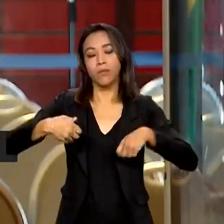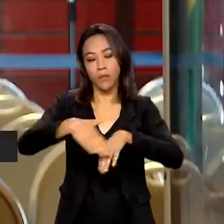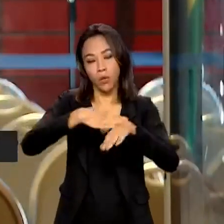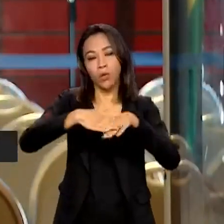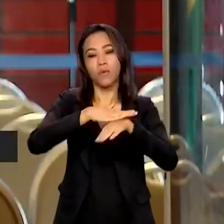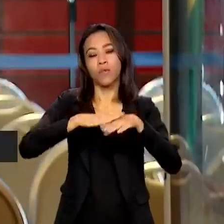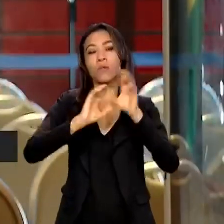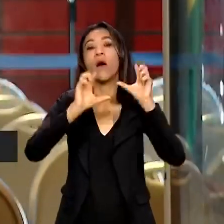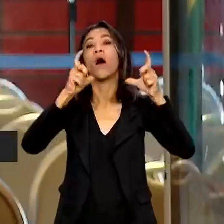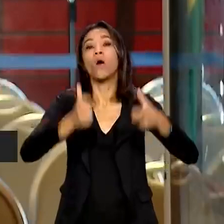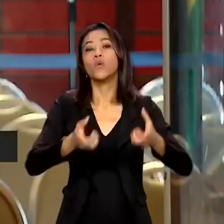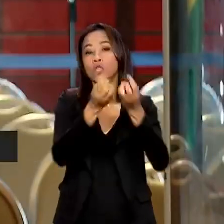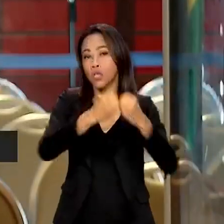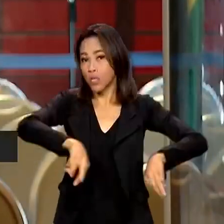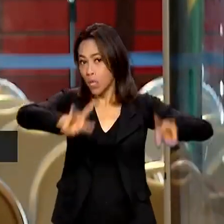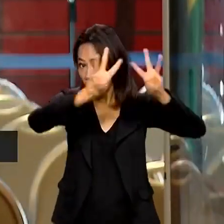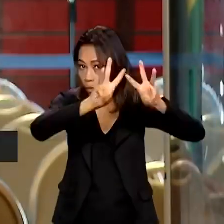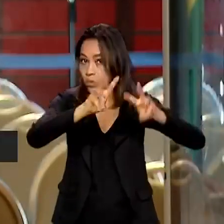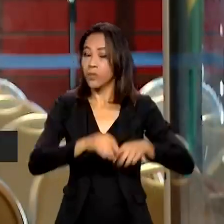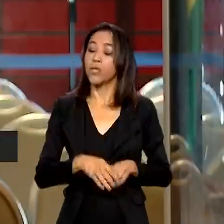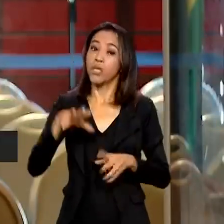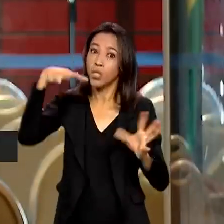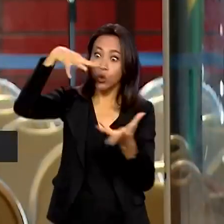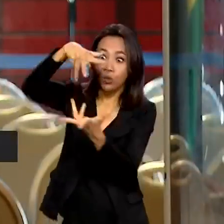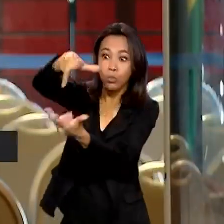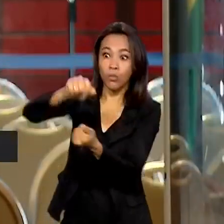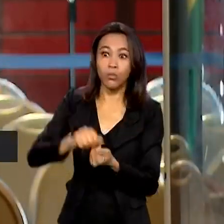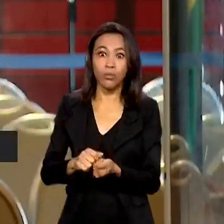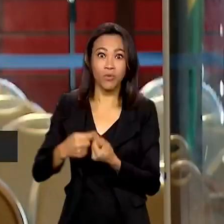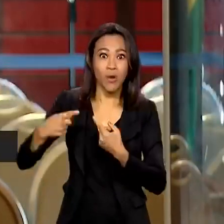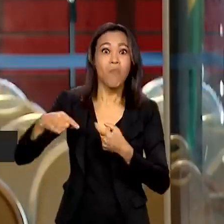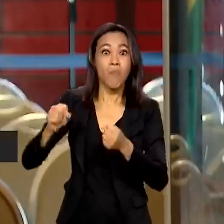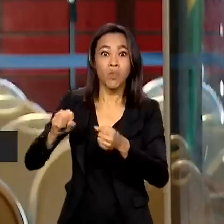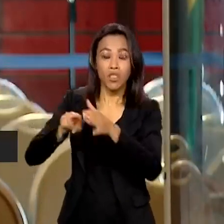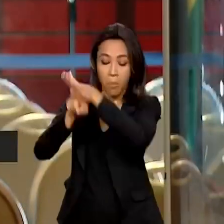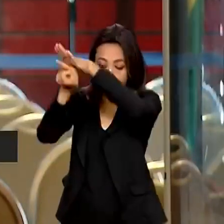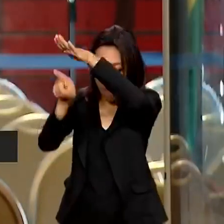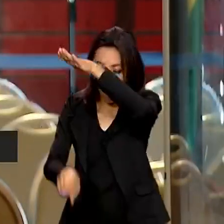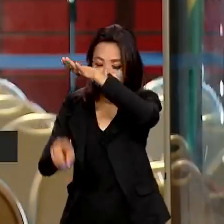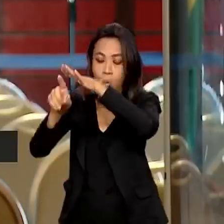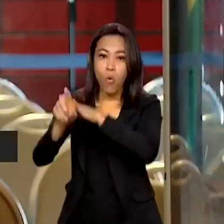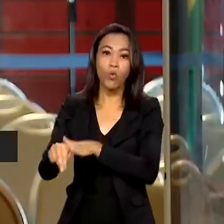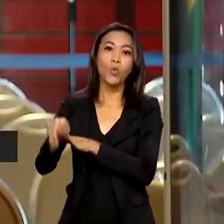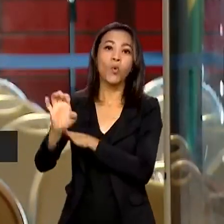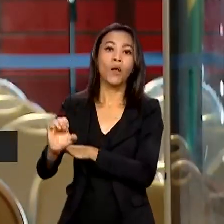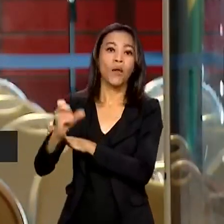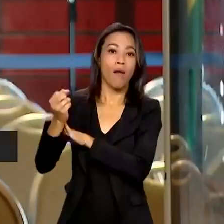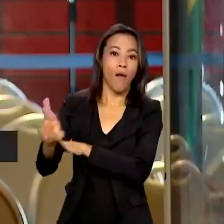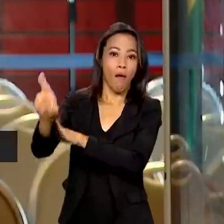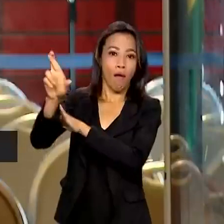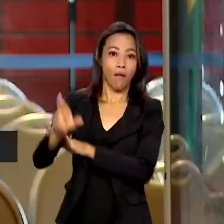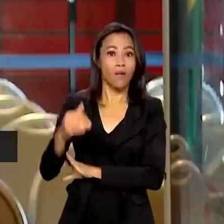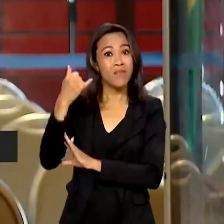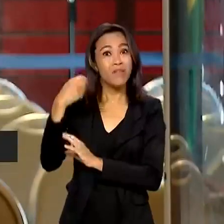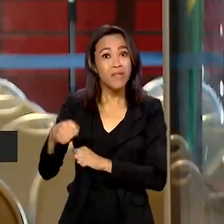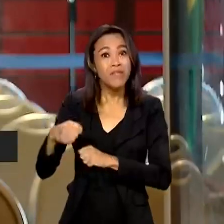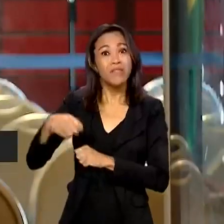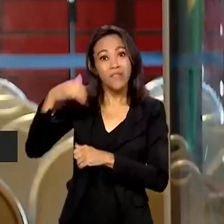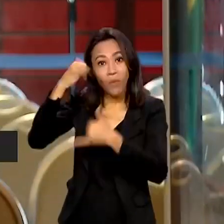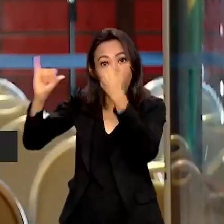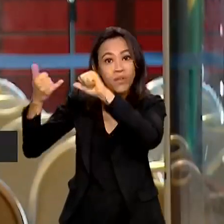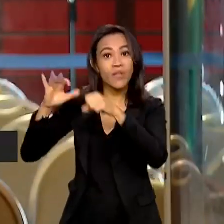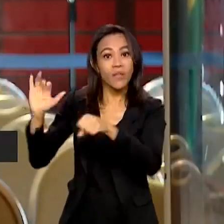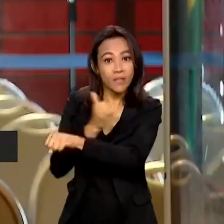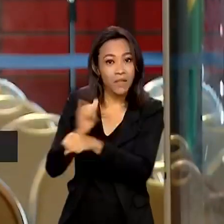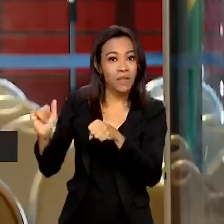na ONU. Disse também que o mundo vive o risco de uma guerra nuclear e que os mecanismos de prevenção não estão